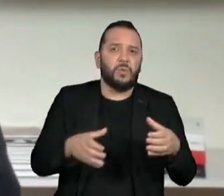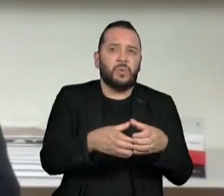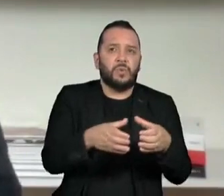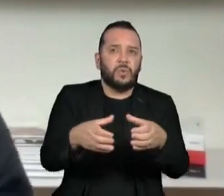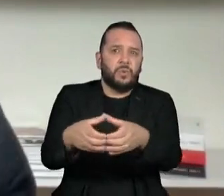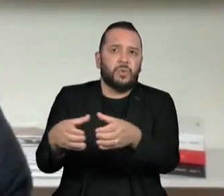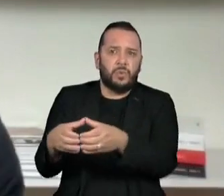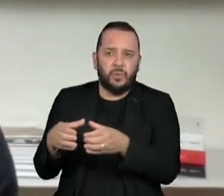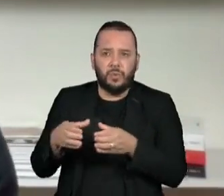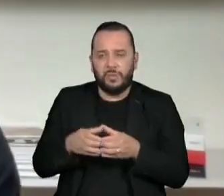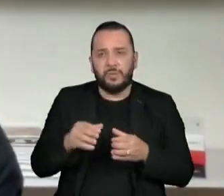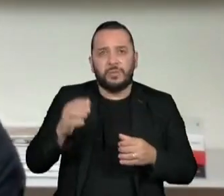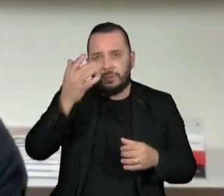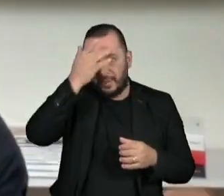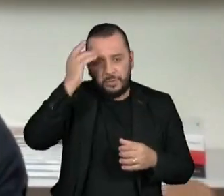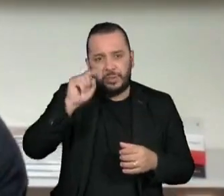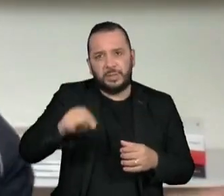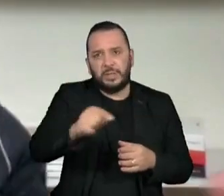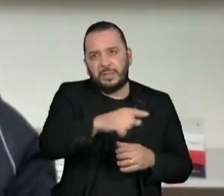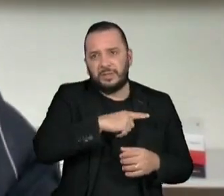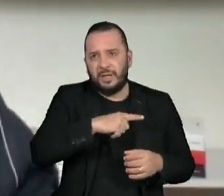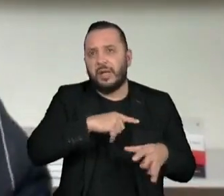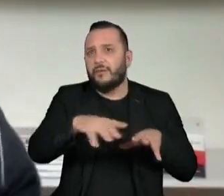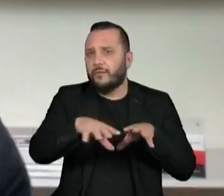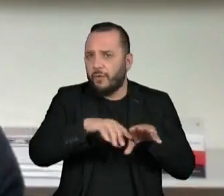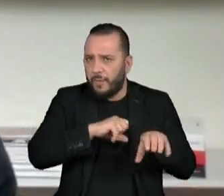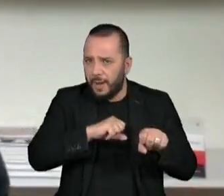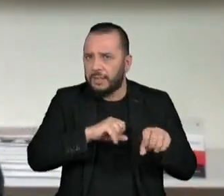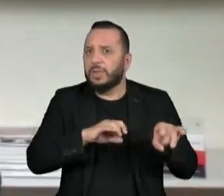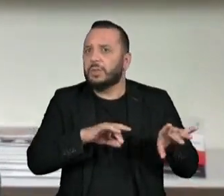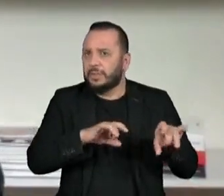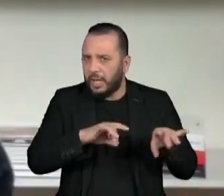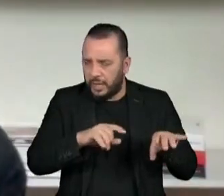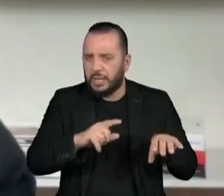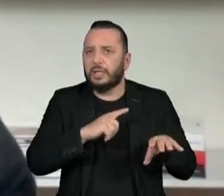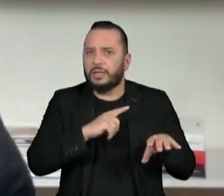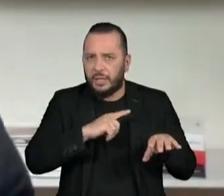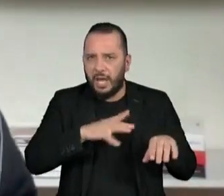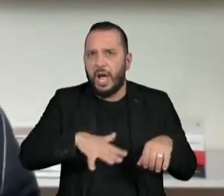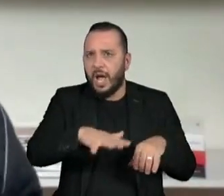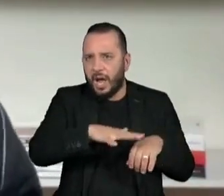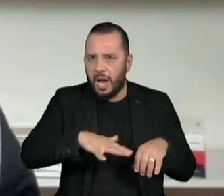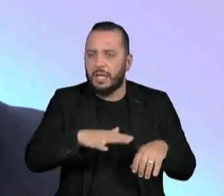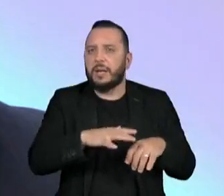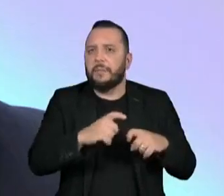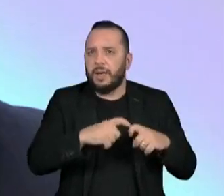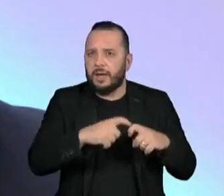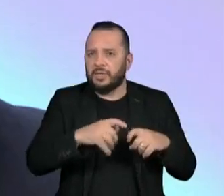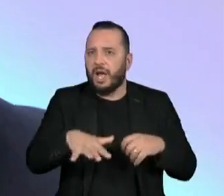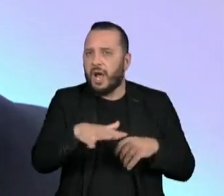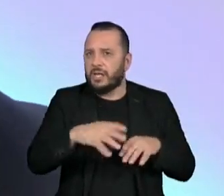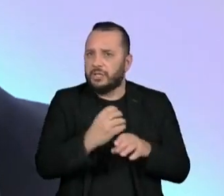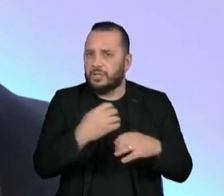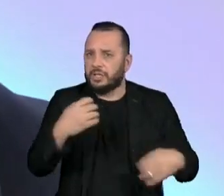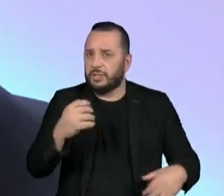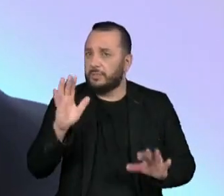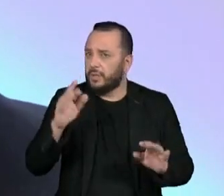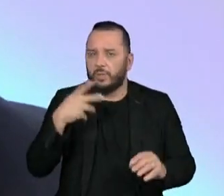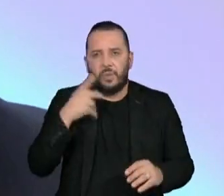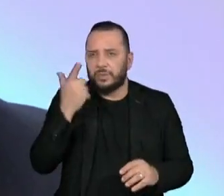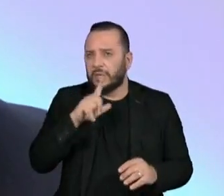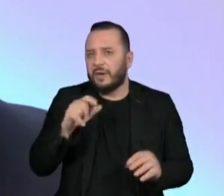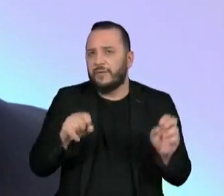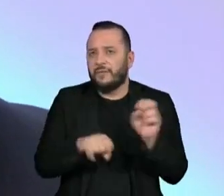possui ele um conjunto de informações técnicas bem admirável em áreas como medicina engenharia mas não consegue